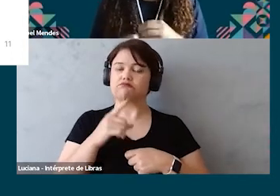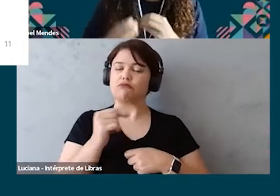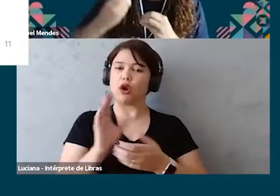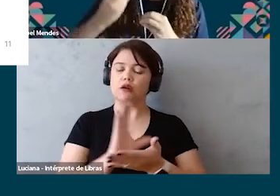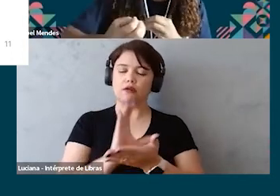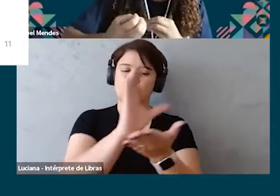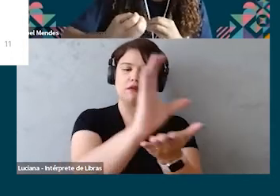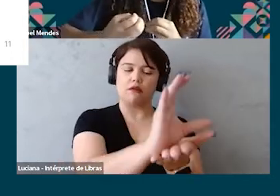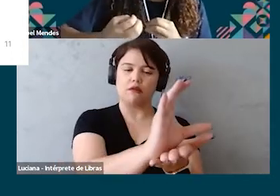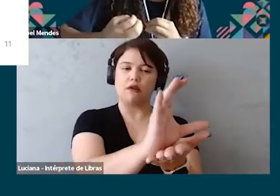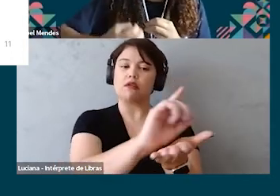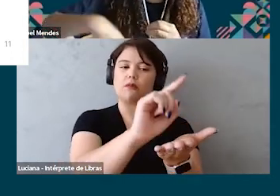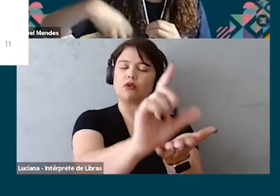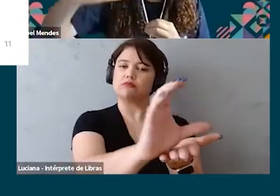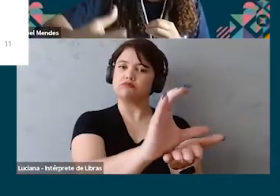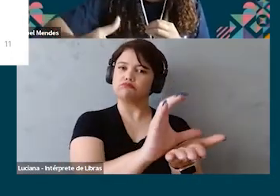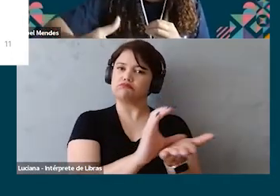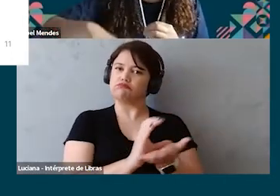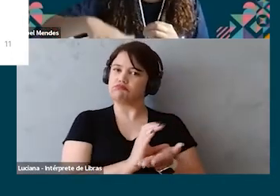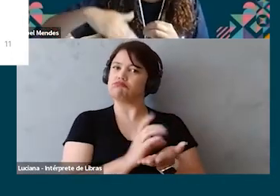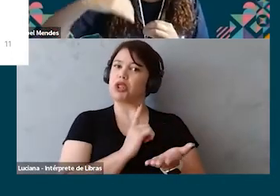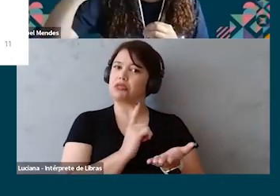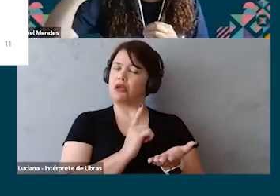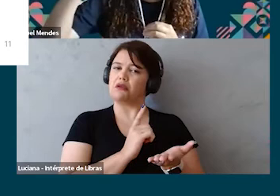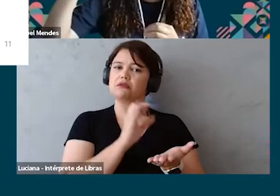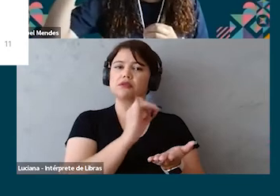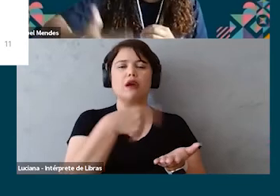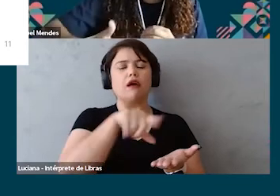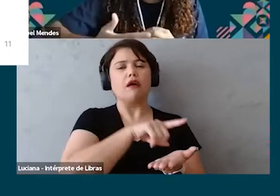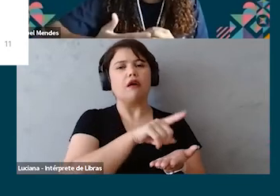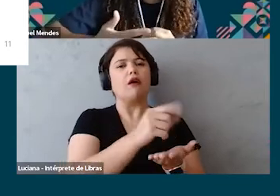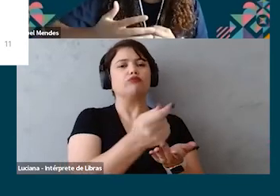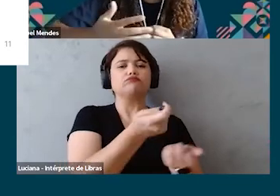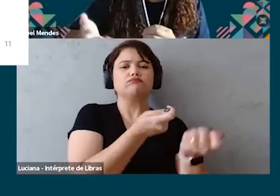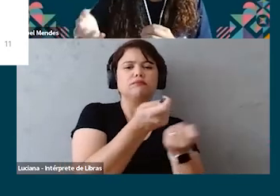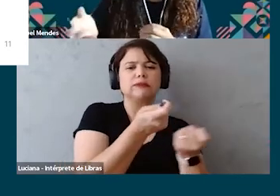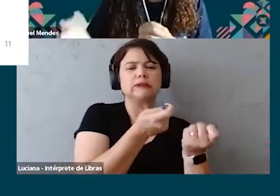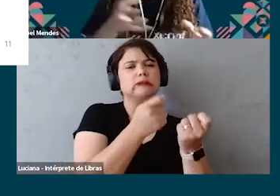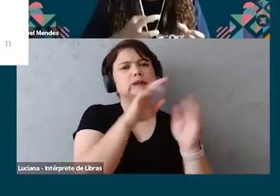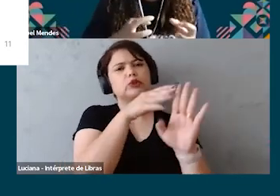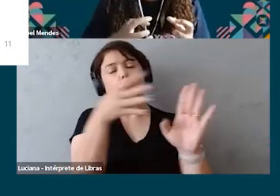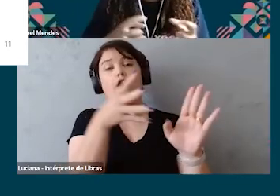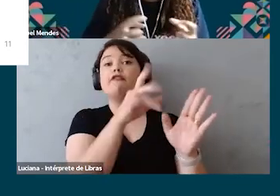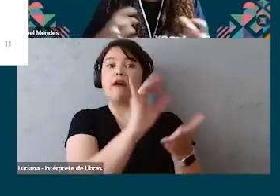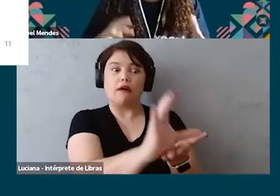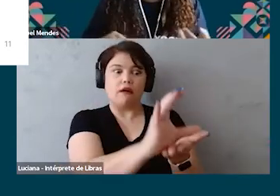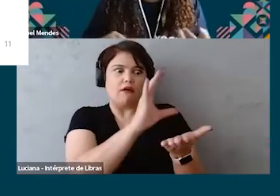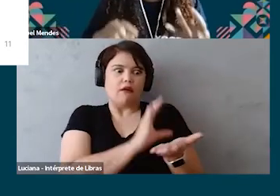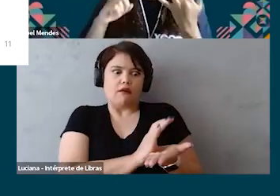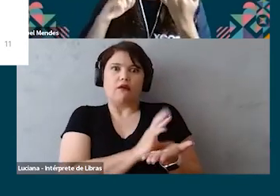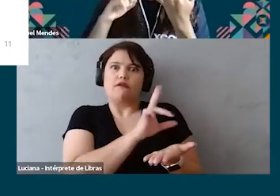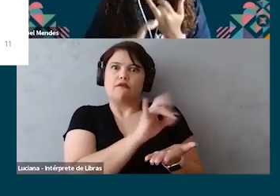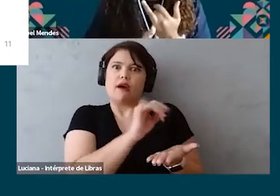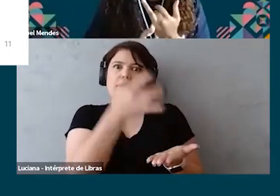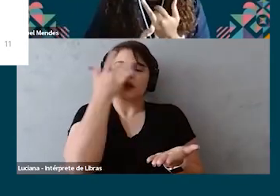um retorno do investimento. No primeiro momento, eu vou precisar treinar as pessoas, eu vou ter que refatorar meu código, mas eu vou ter esse retorno.